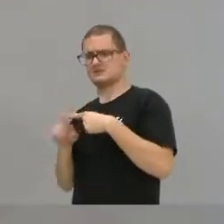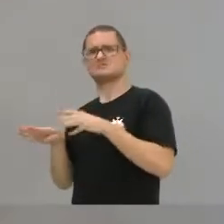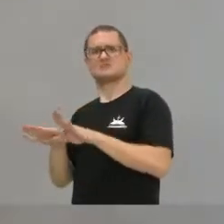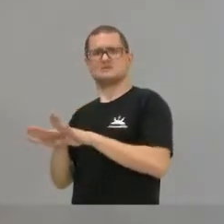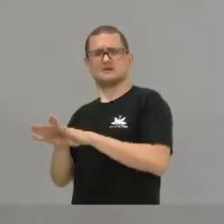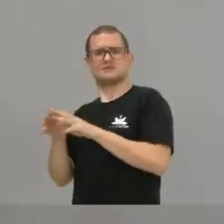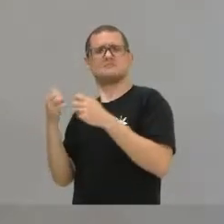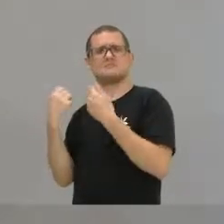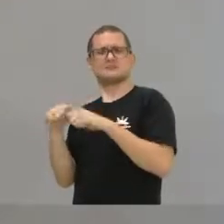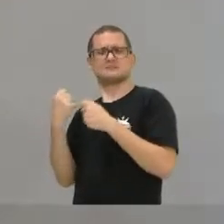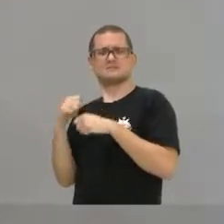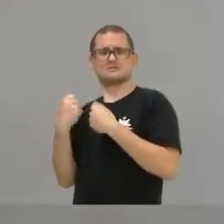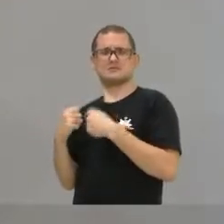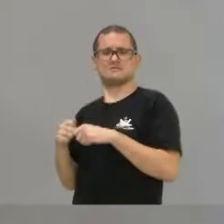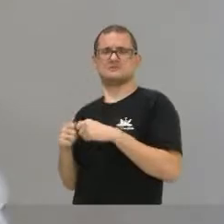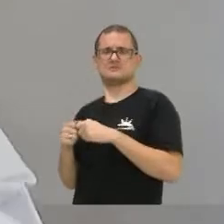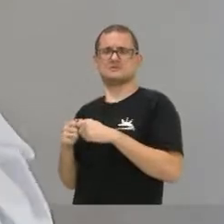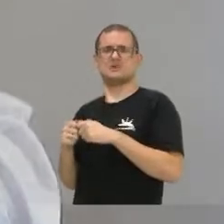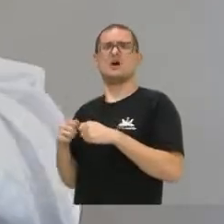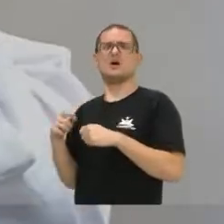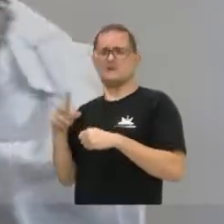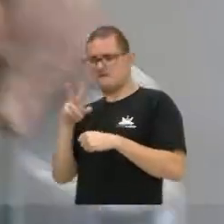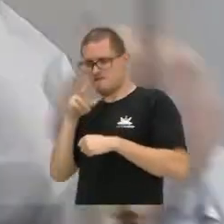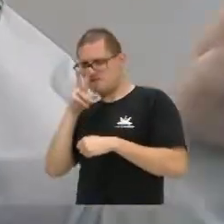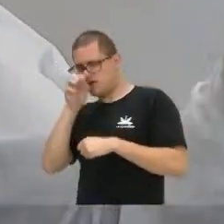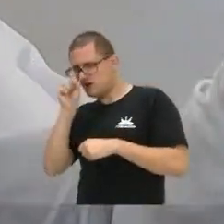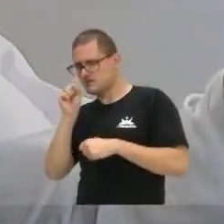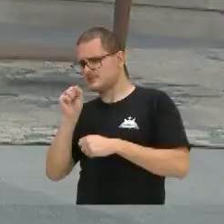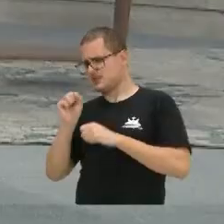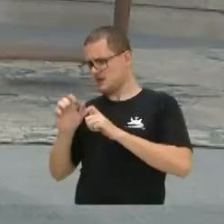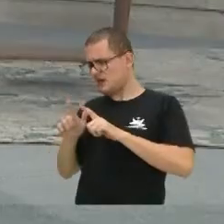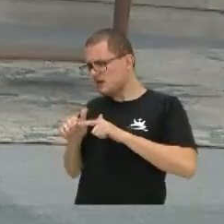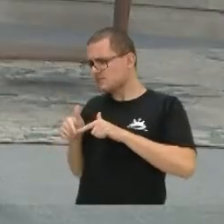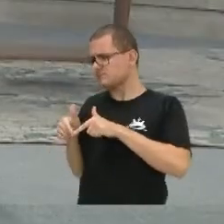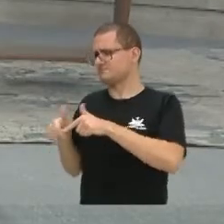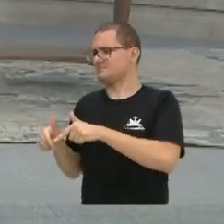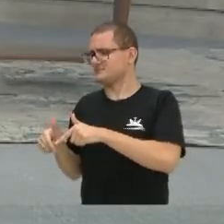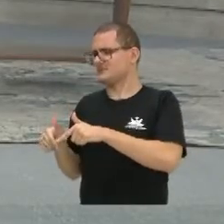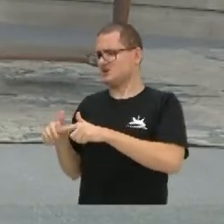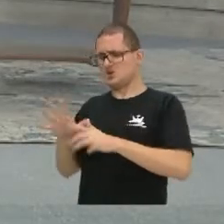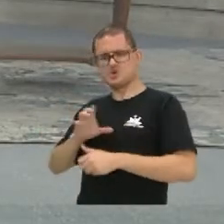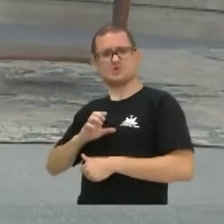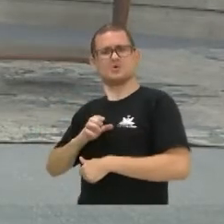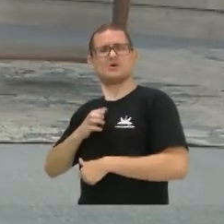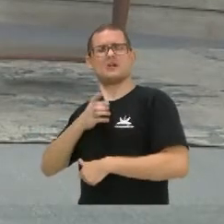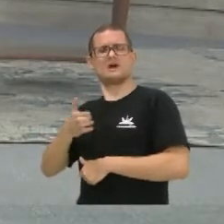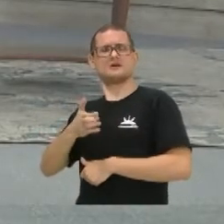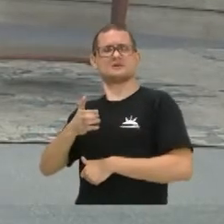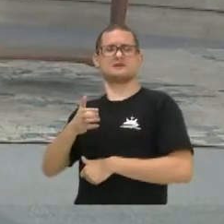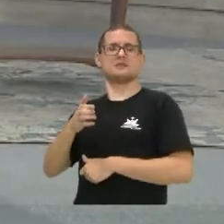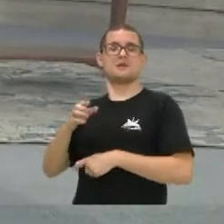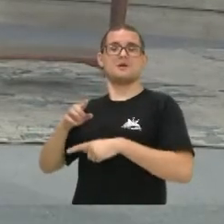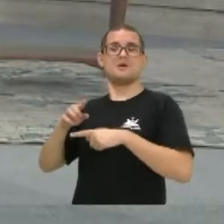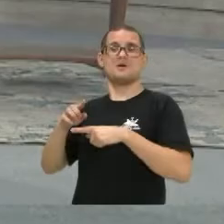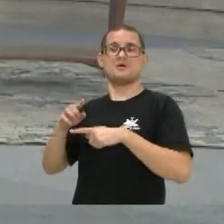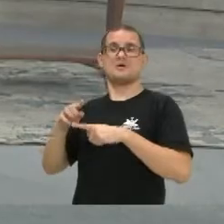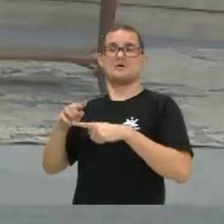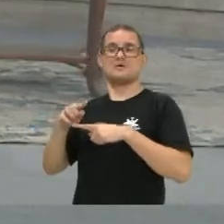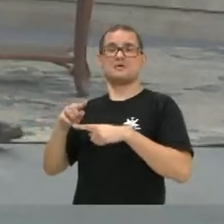transformar as águas em sangue é capaz de cessar fechar os seus para que não chova